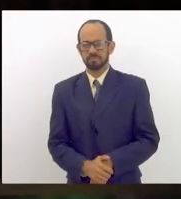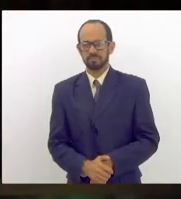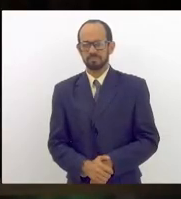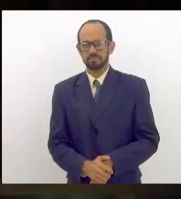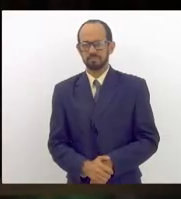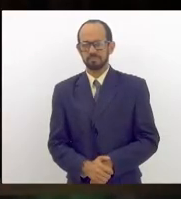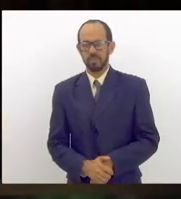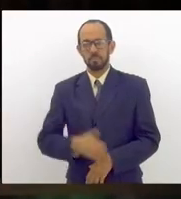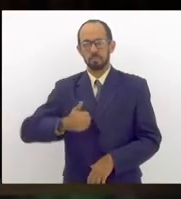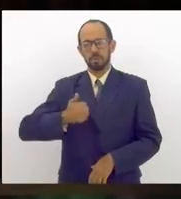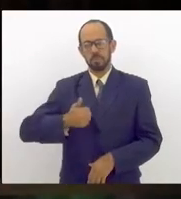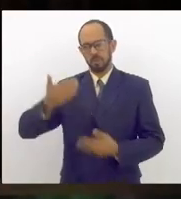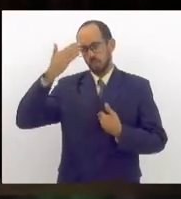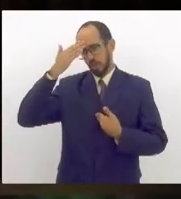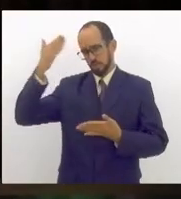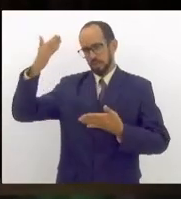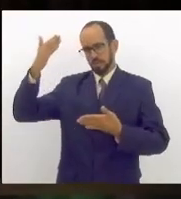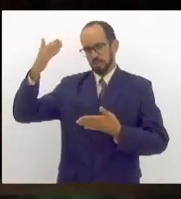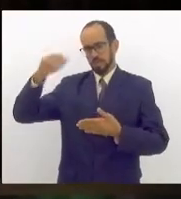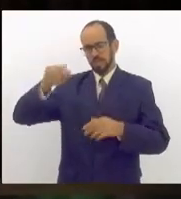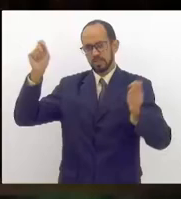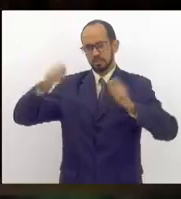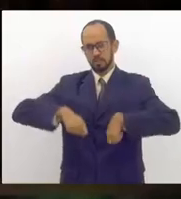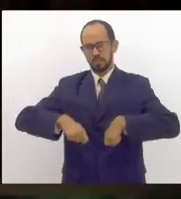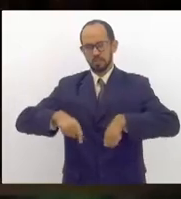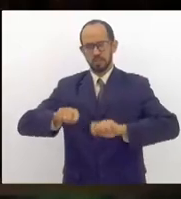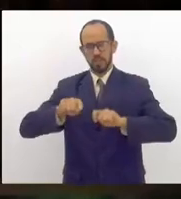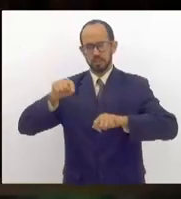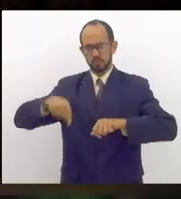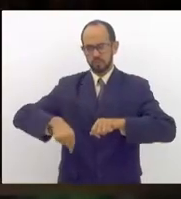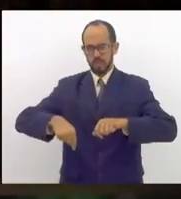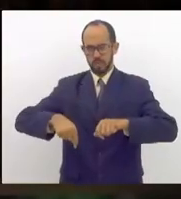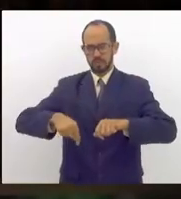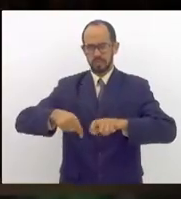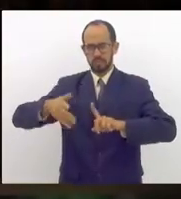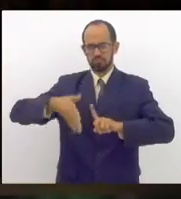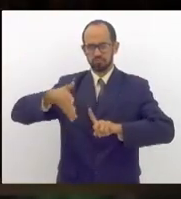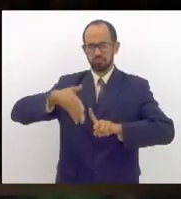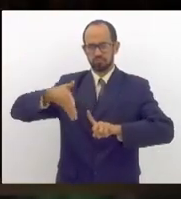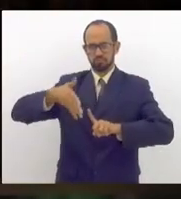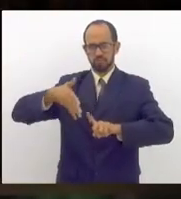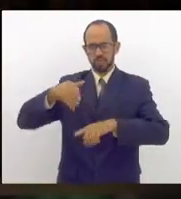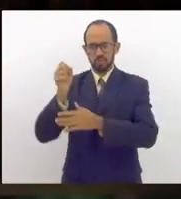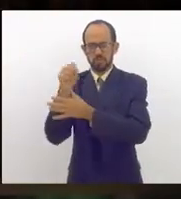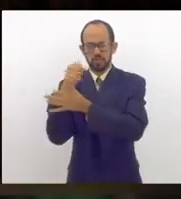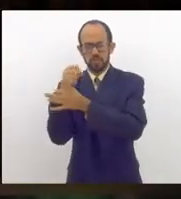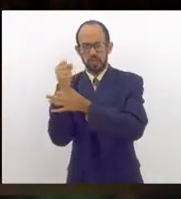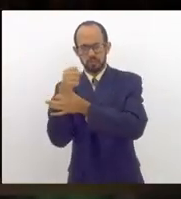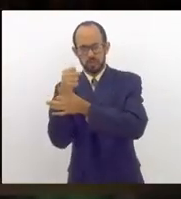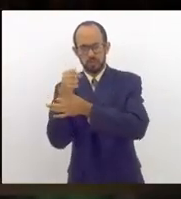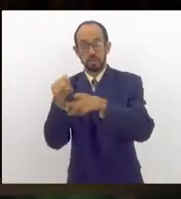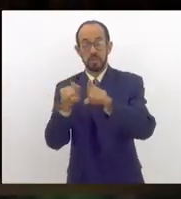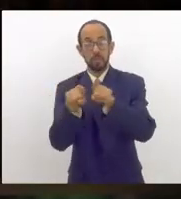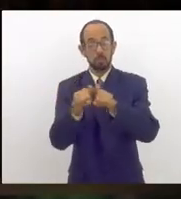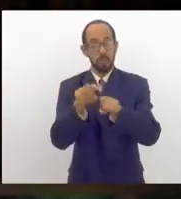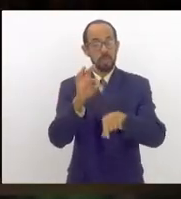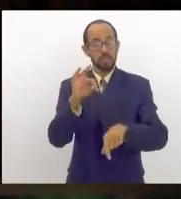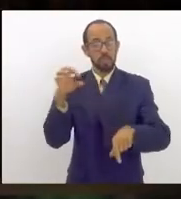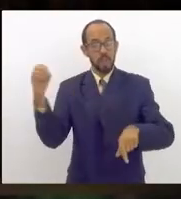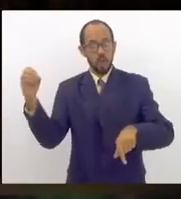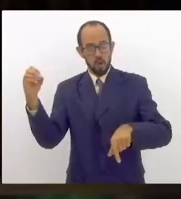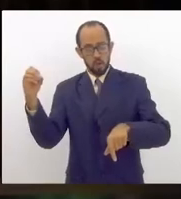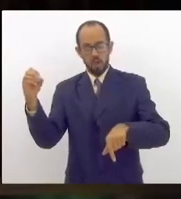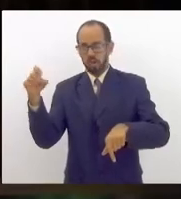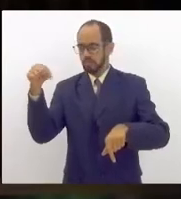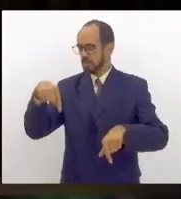primeiramente né agradecer essa possibilidade de nós estarmos aqui da fisioterapia e da terapia ocupacional está né